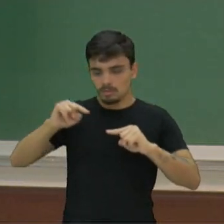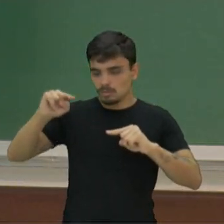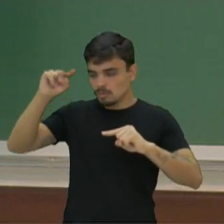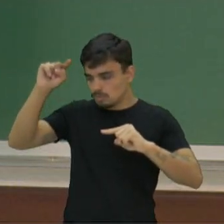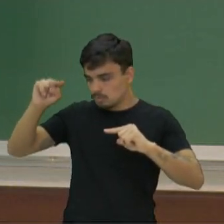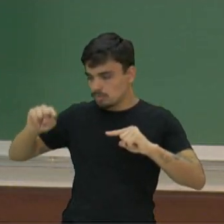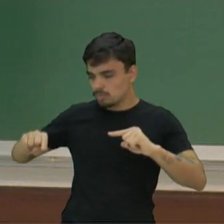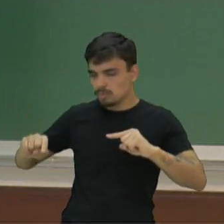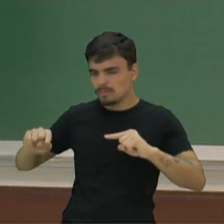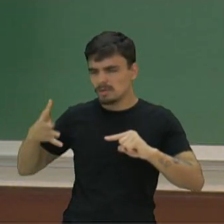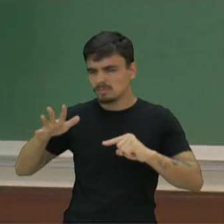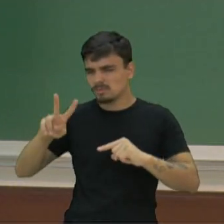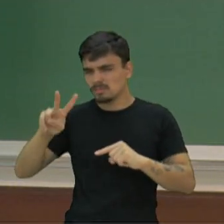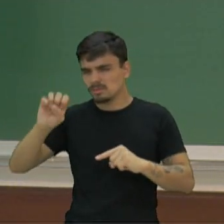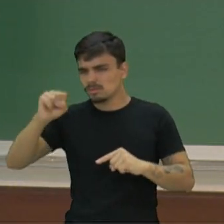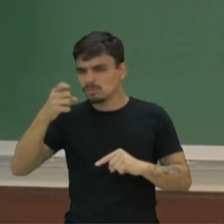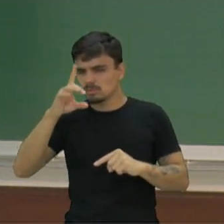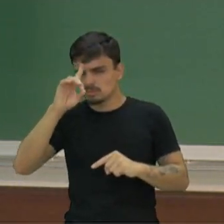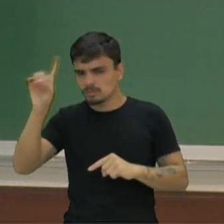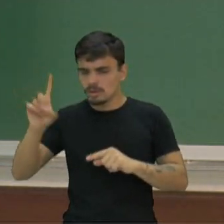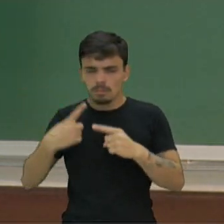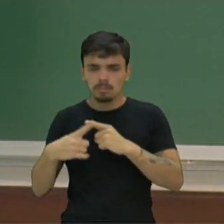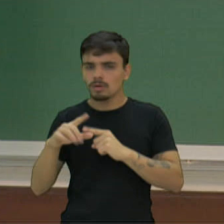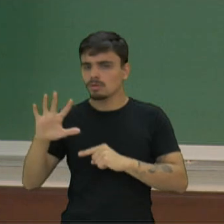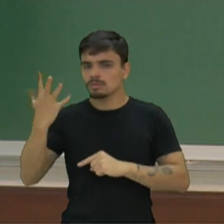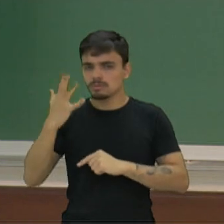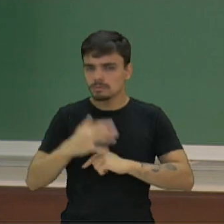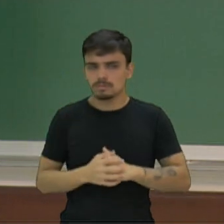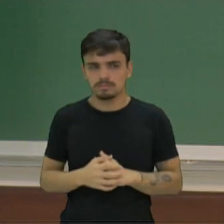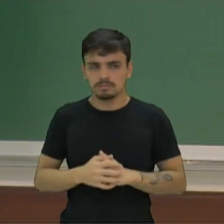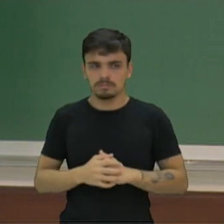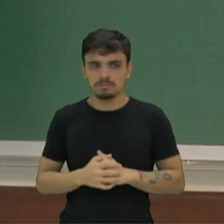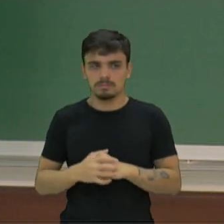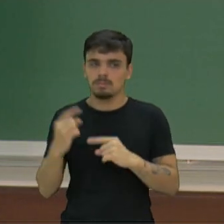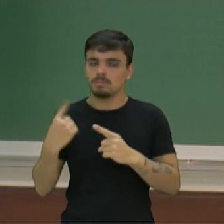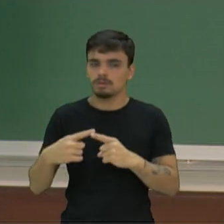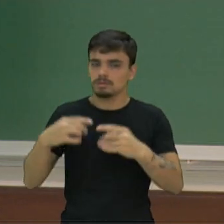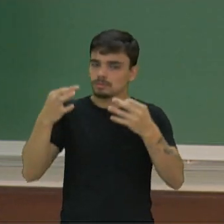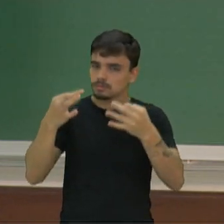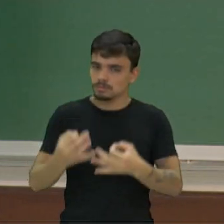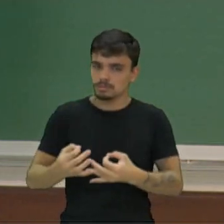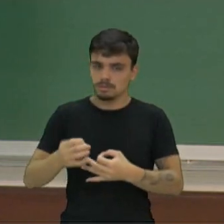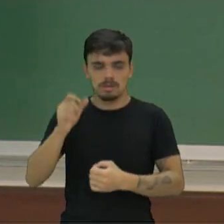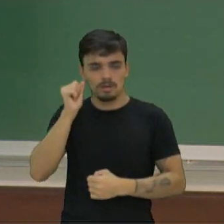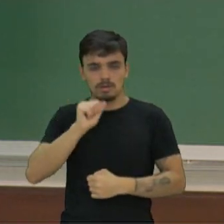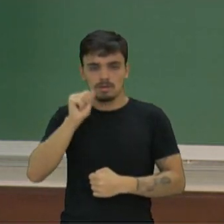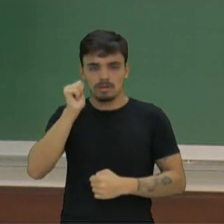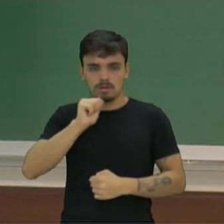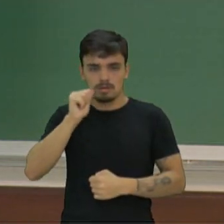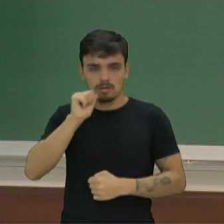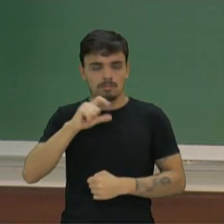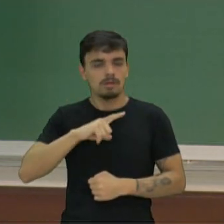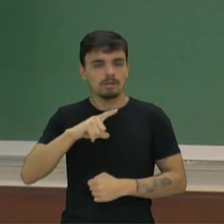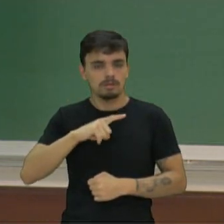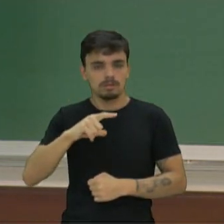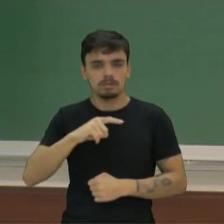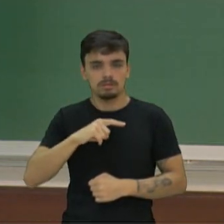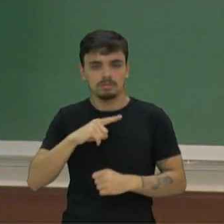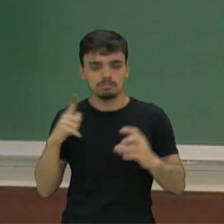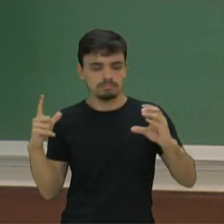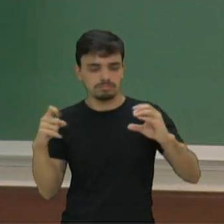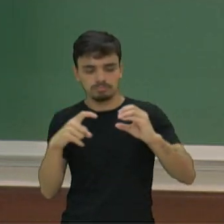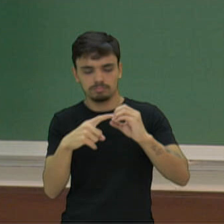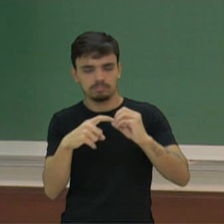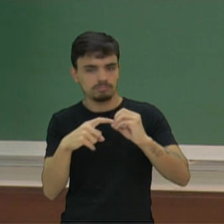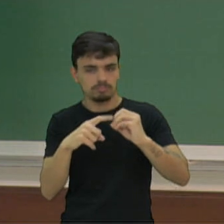pelo 28º dia. Por que isso aconteceu? Porque com certeza essa mulher não recebeu, né? Não houve a